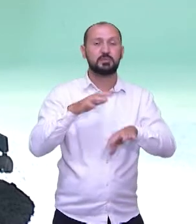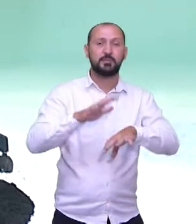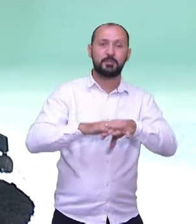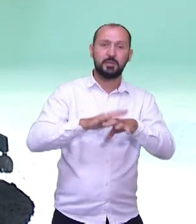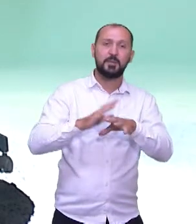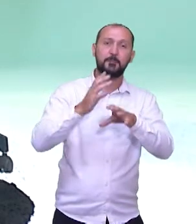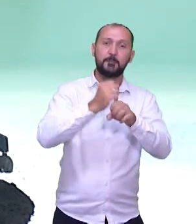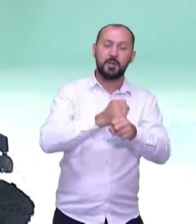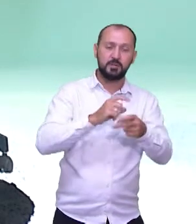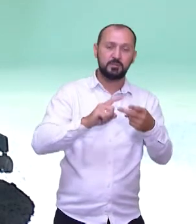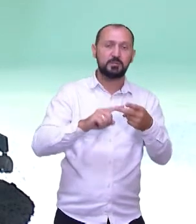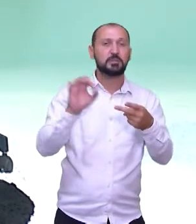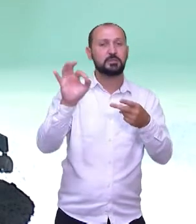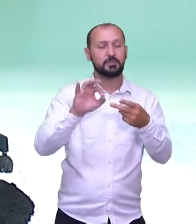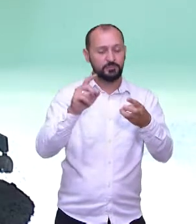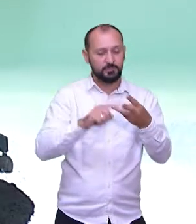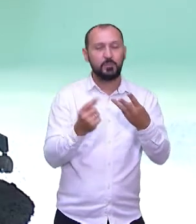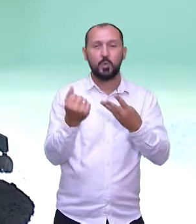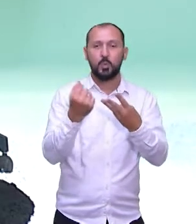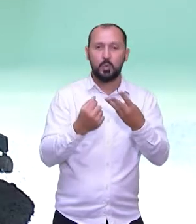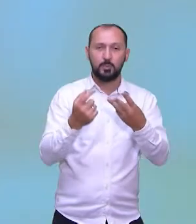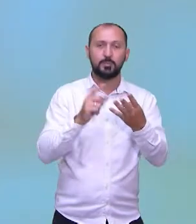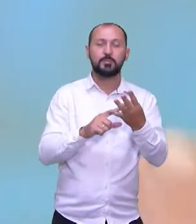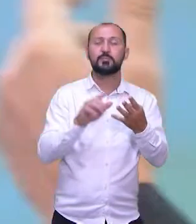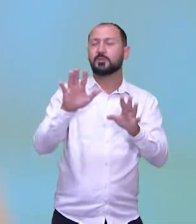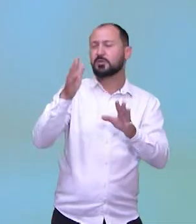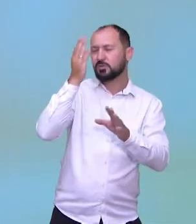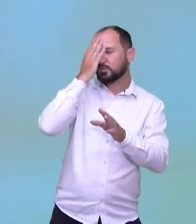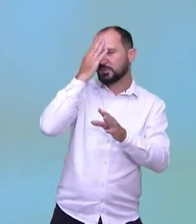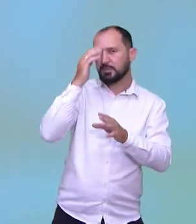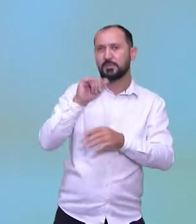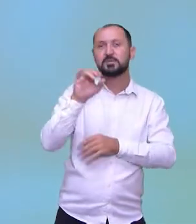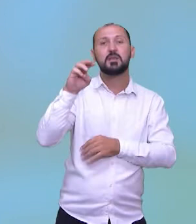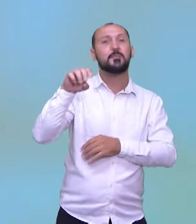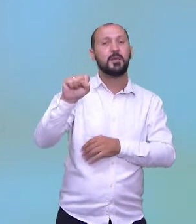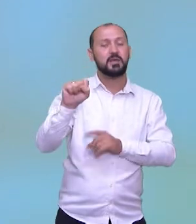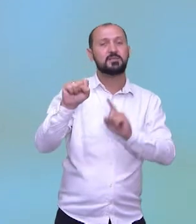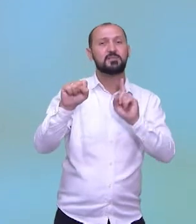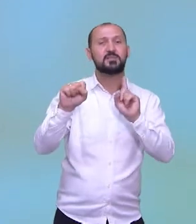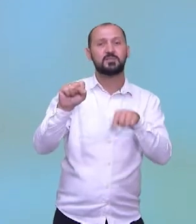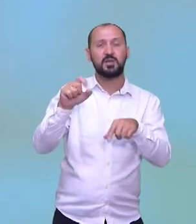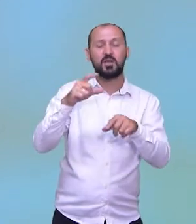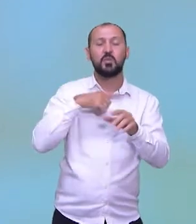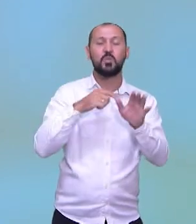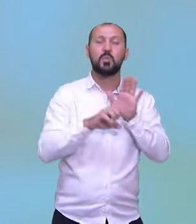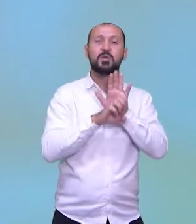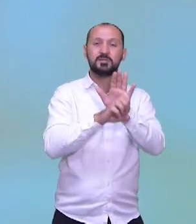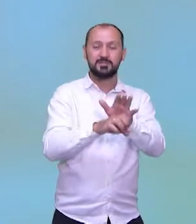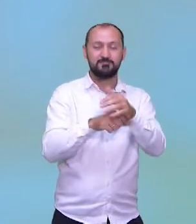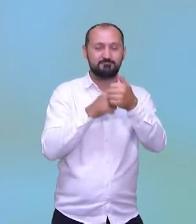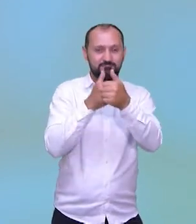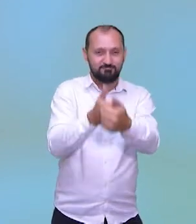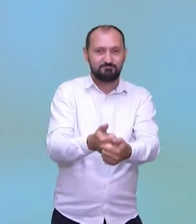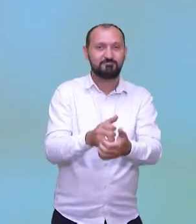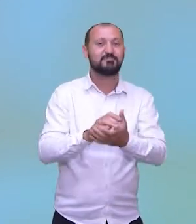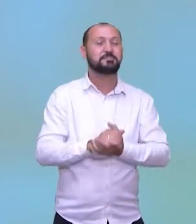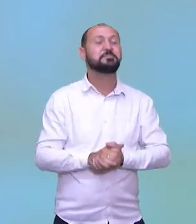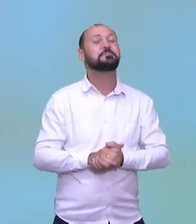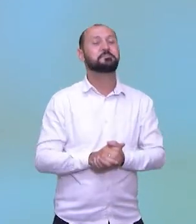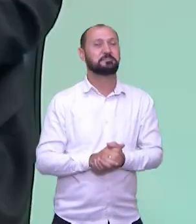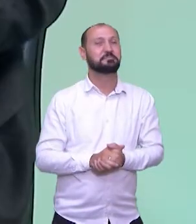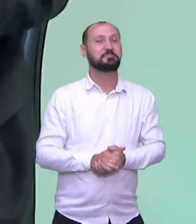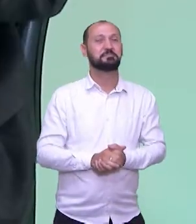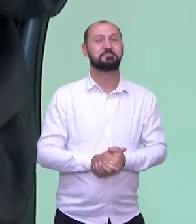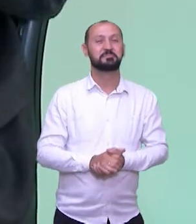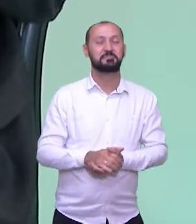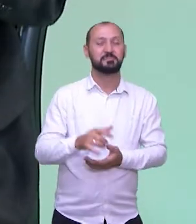da matemática financeira, da estatística, da economia, do direito tributário. Só para entender o ICMS, você já é um exemplo a ser seguido, né? Vamos